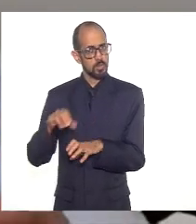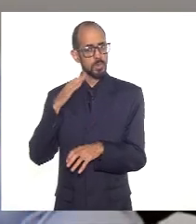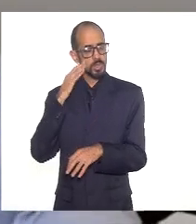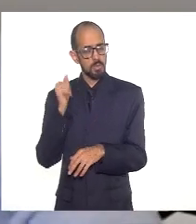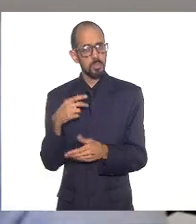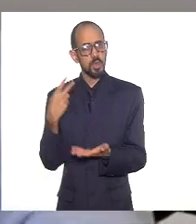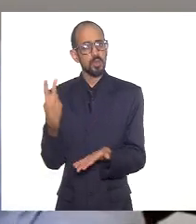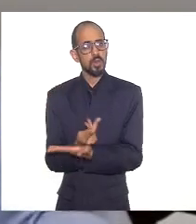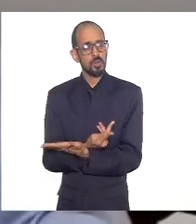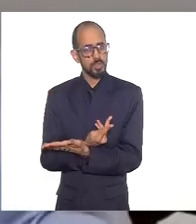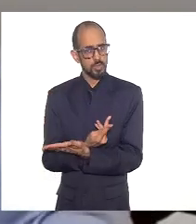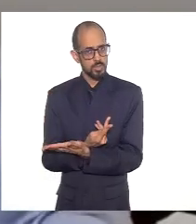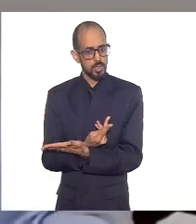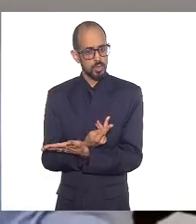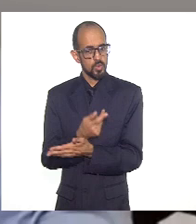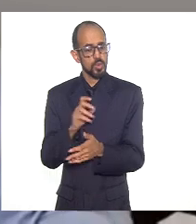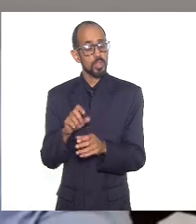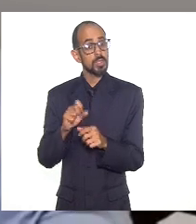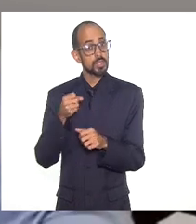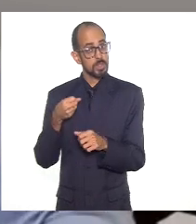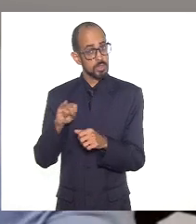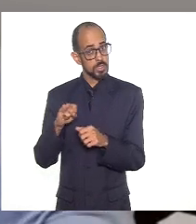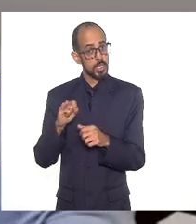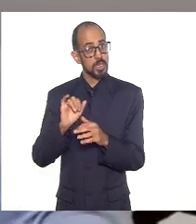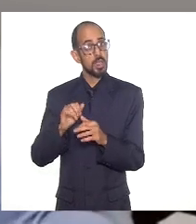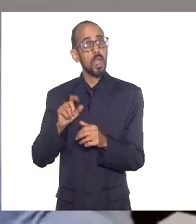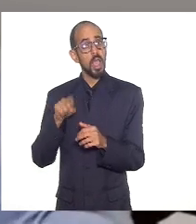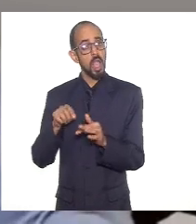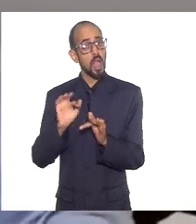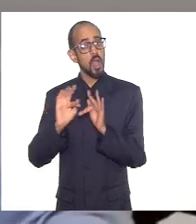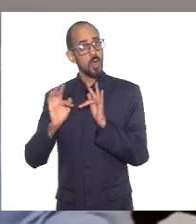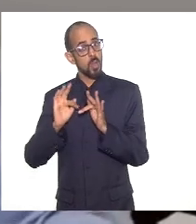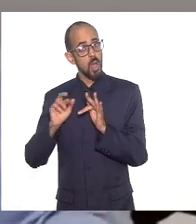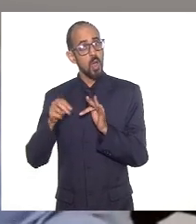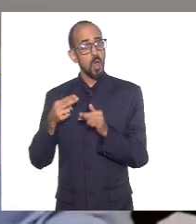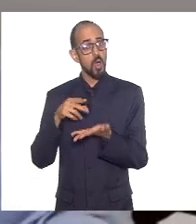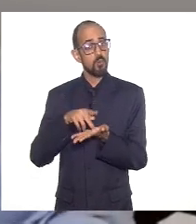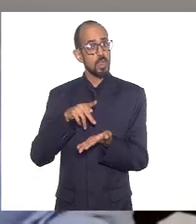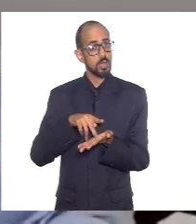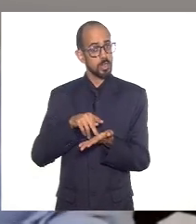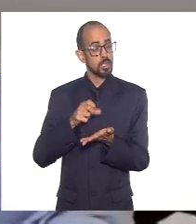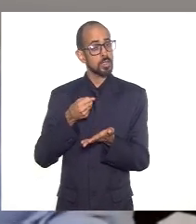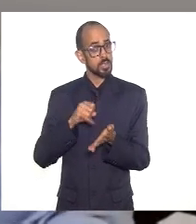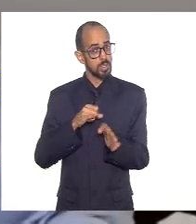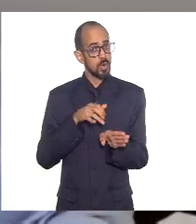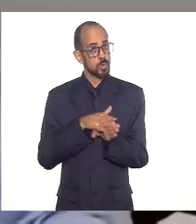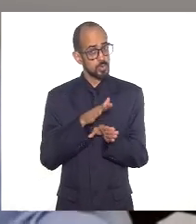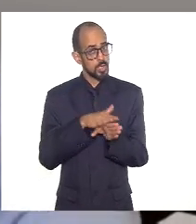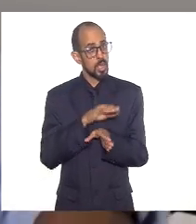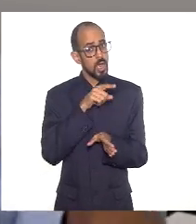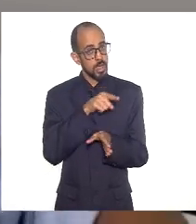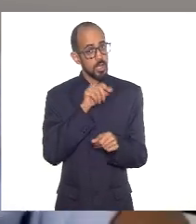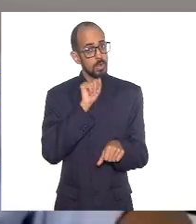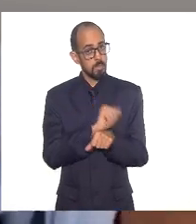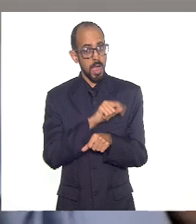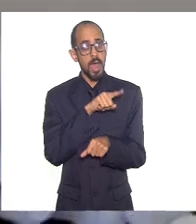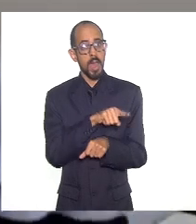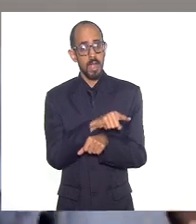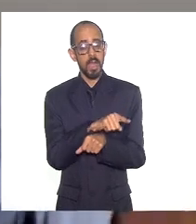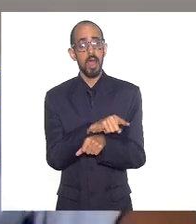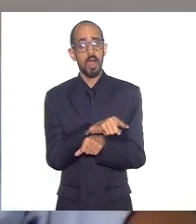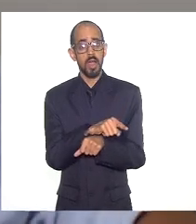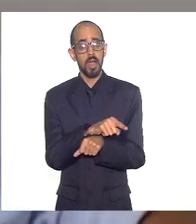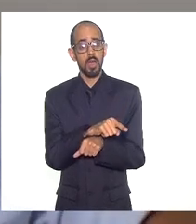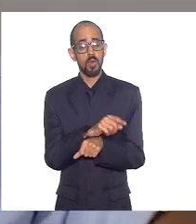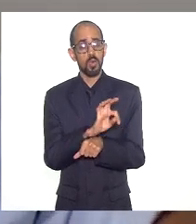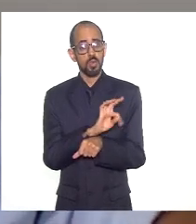procedência nesse tipo de rumor e, se houver, desaconselhá-lo veementemente a adotar esse procedimento